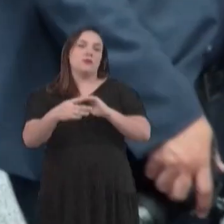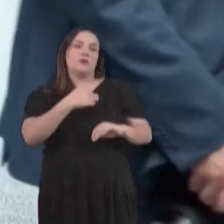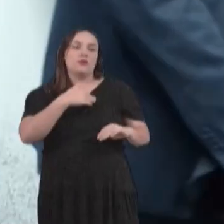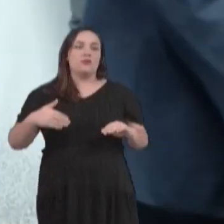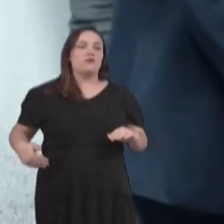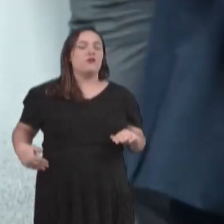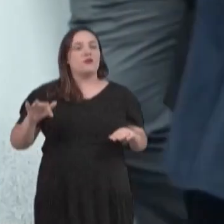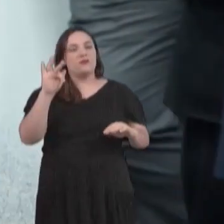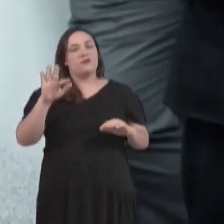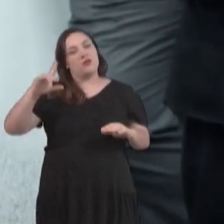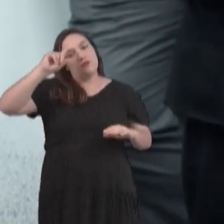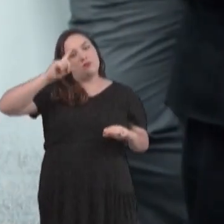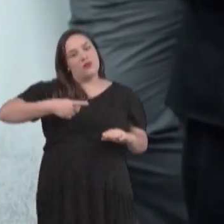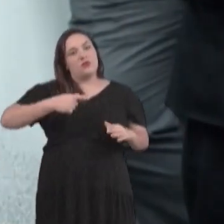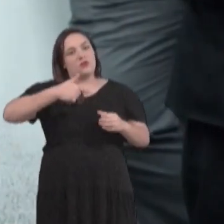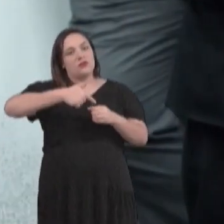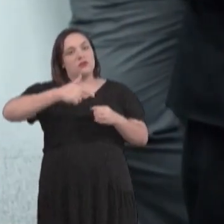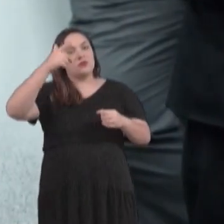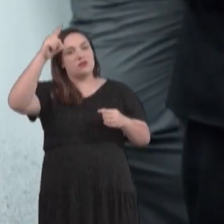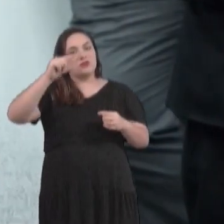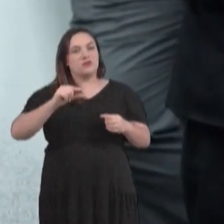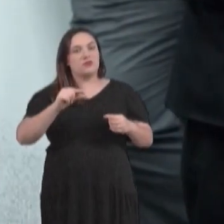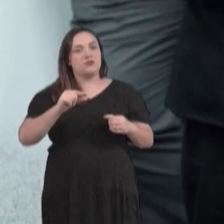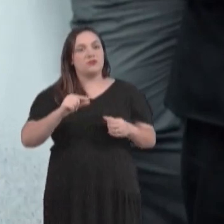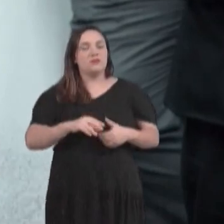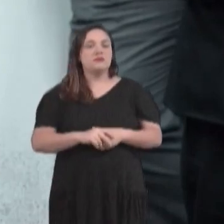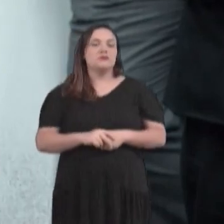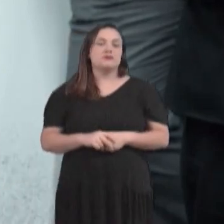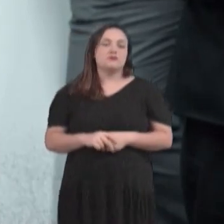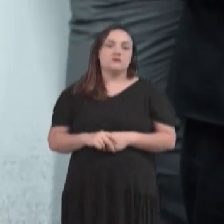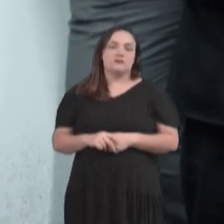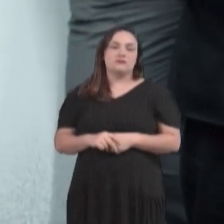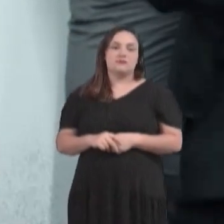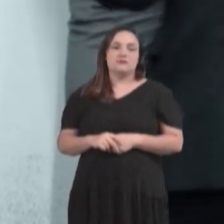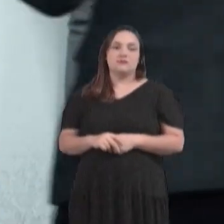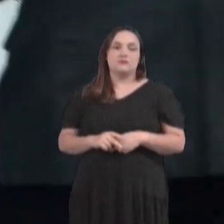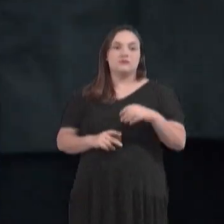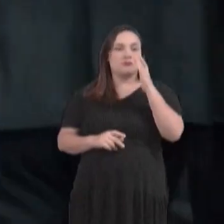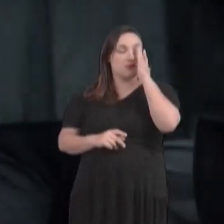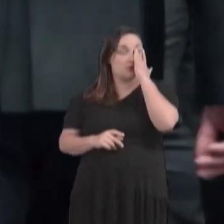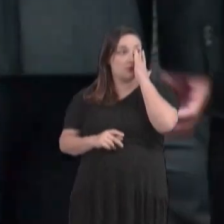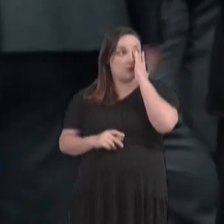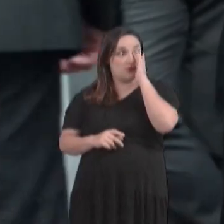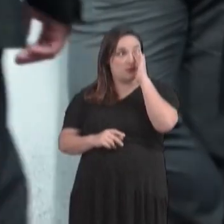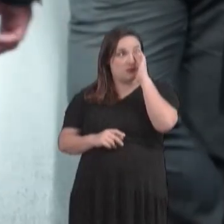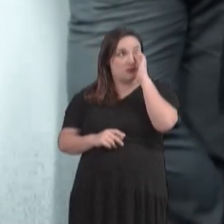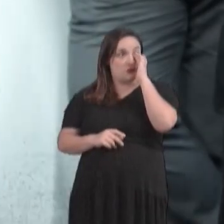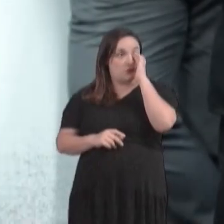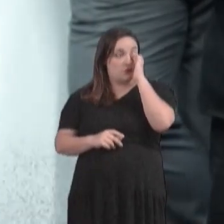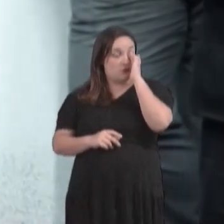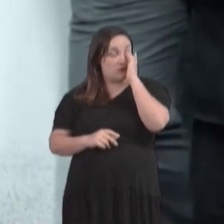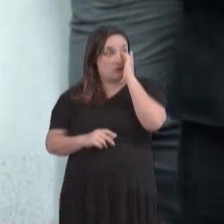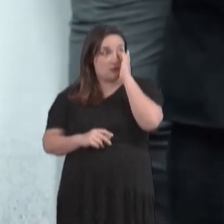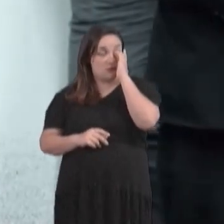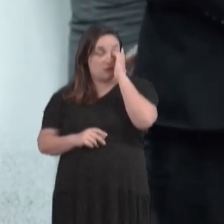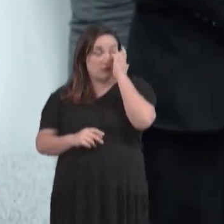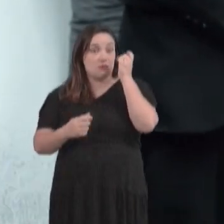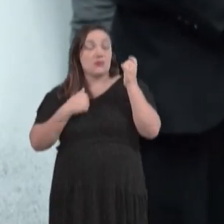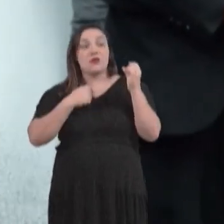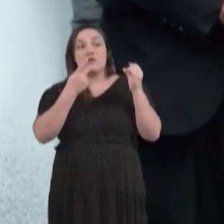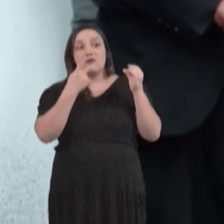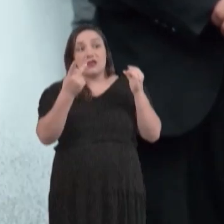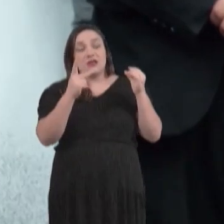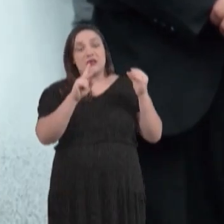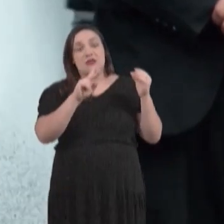pelo governo federal no preço do combustível chegue ao cidadão, em bolsa. Portanto, eu fiz um pronunciamento